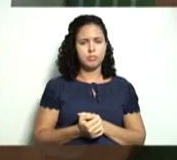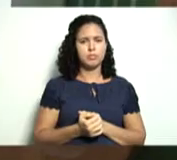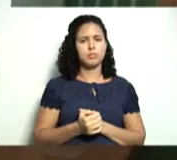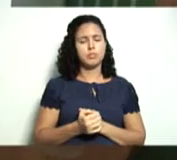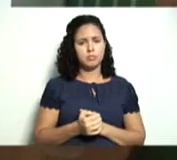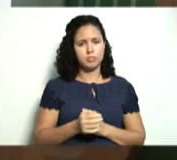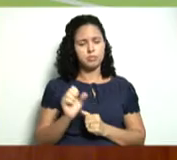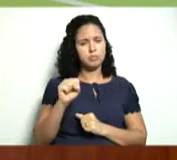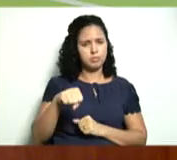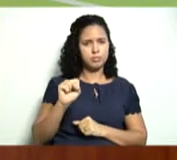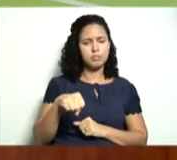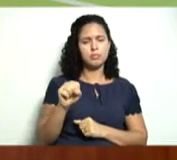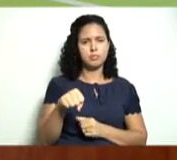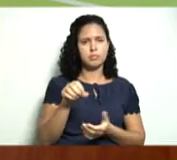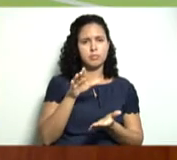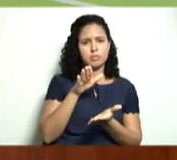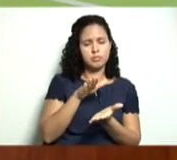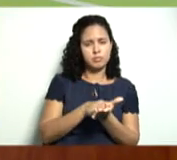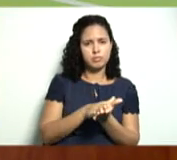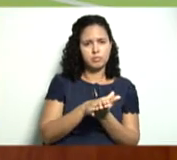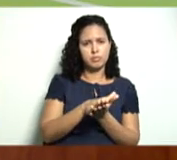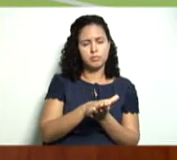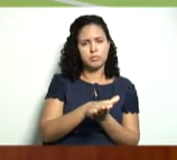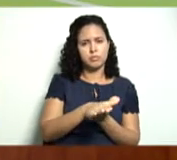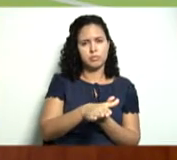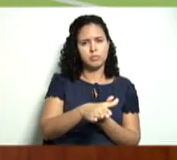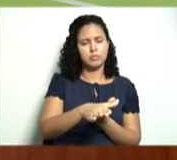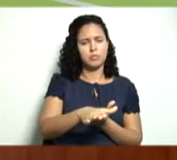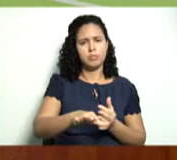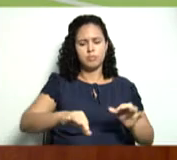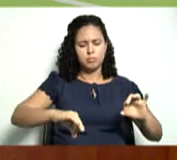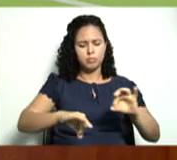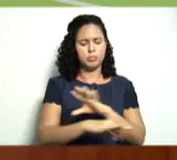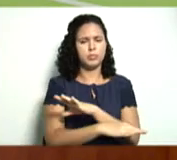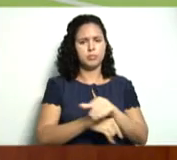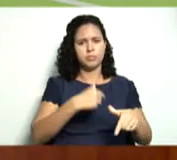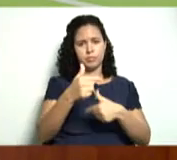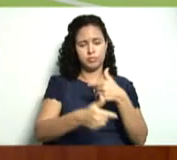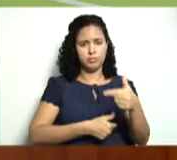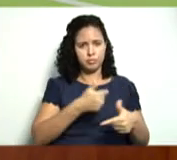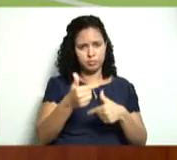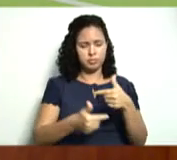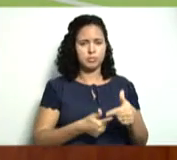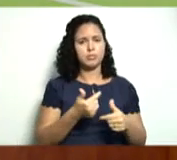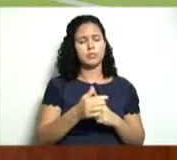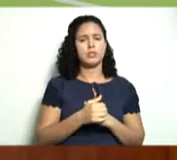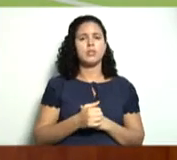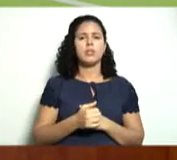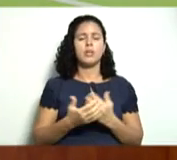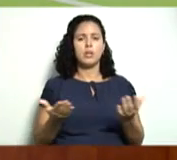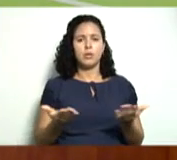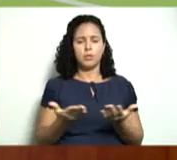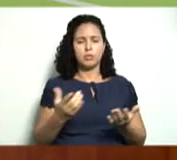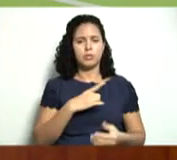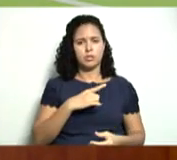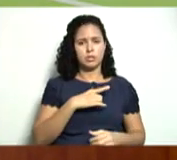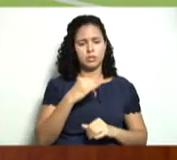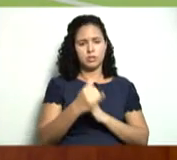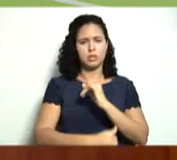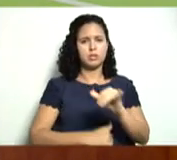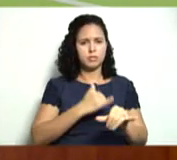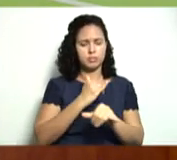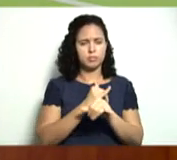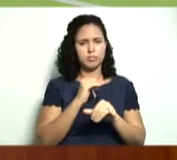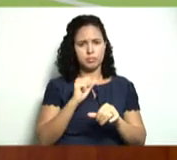impressão é que o resultado daquele nosso trabalho então assim sei muitos casos hoje você tem internet pode fazer